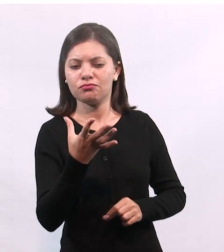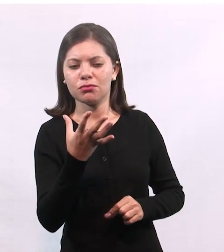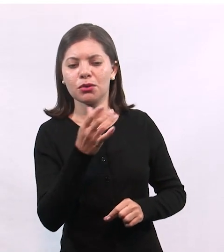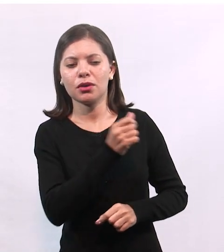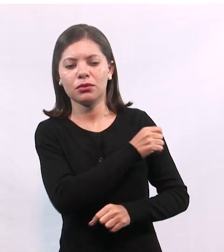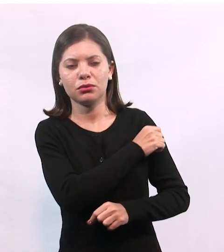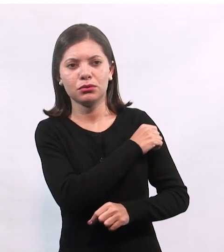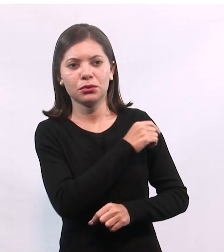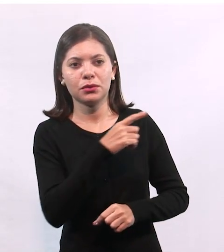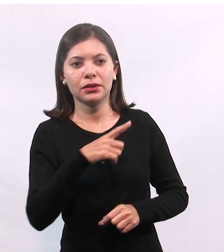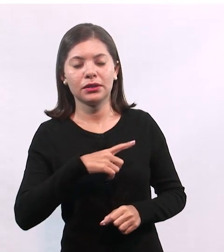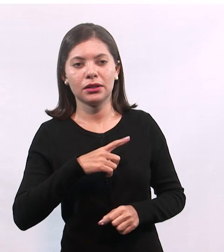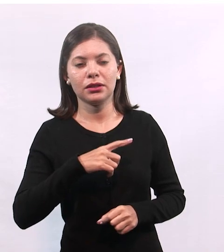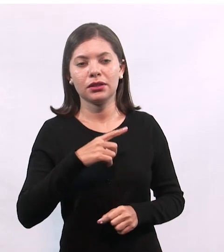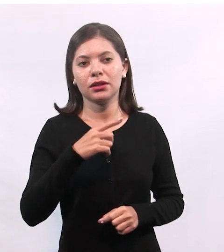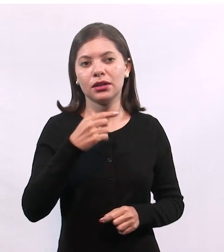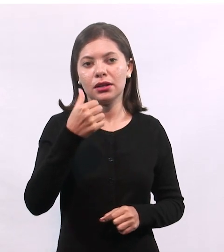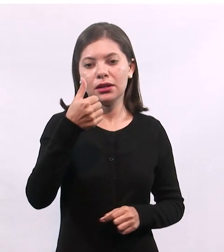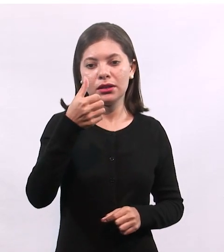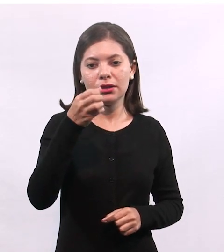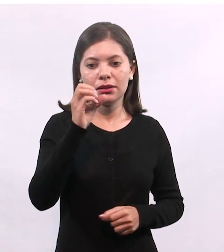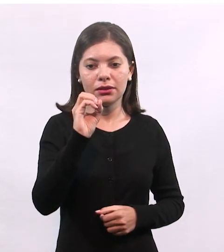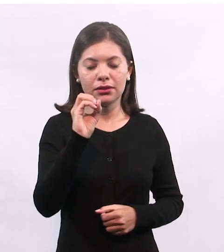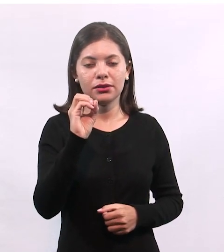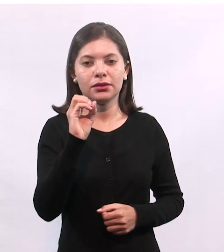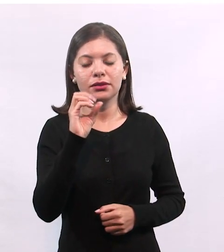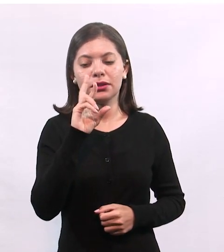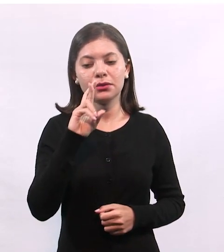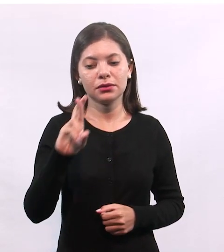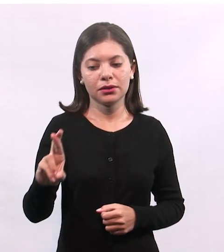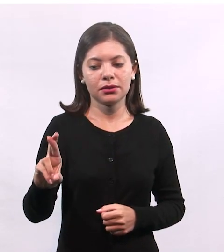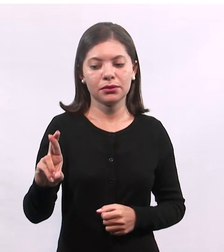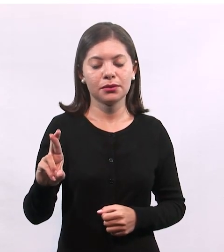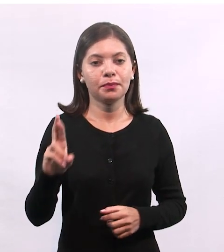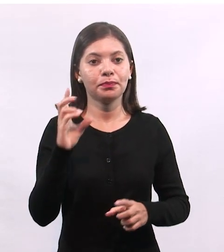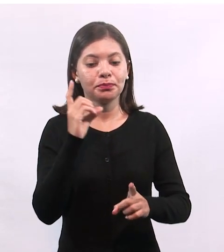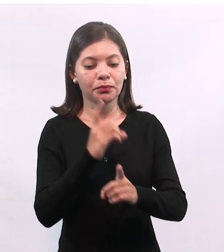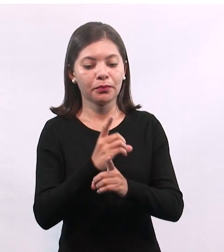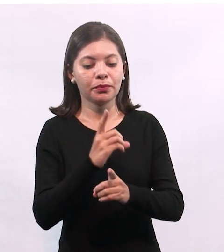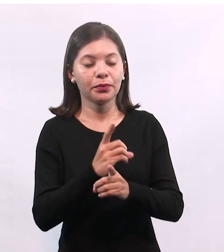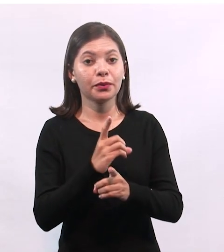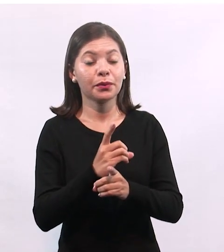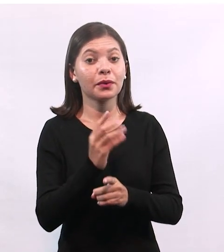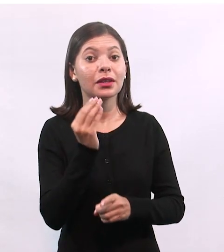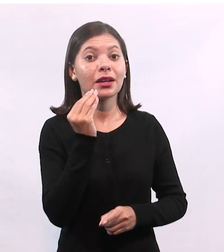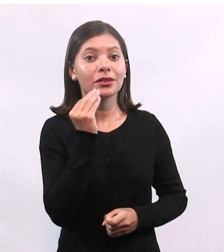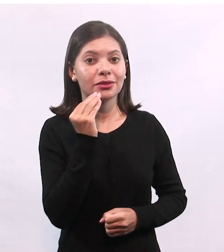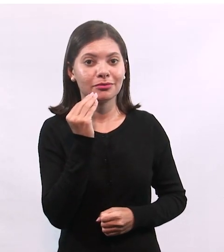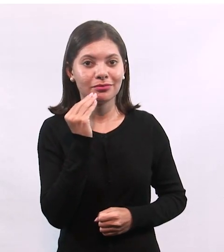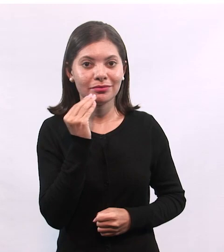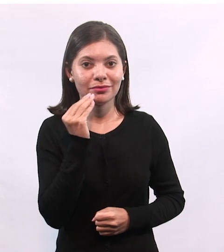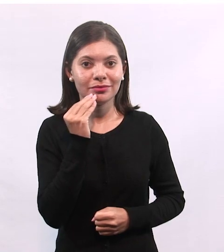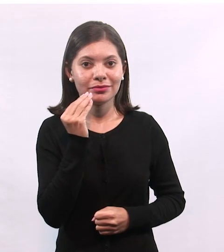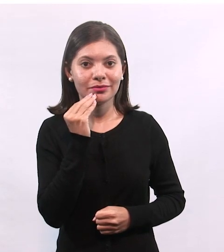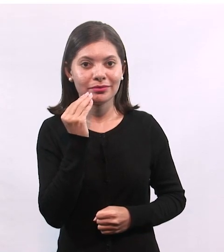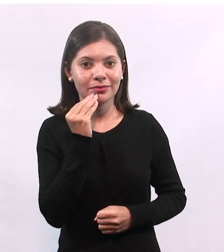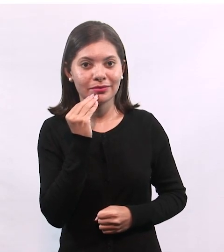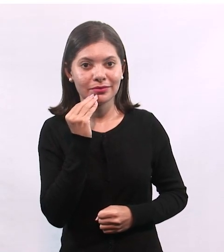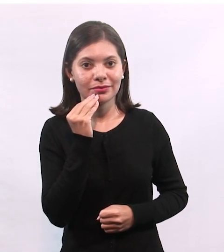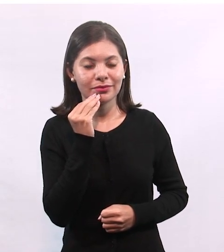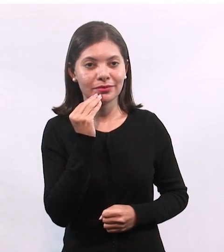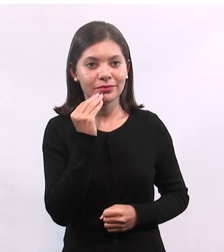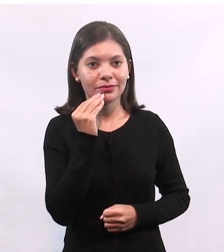tem 10 resultados possíveis então achar a probabilidade achar a chance